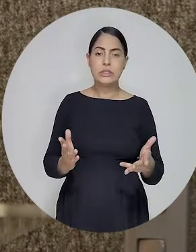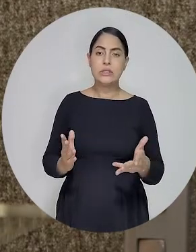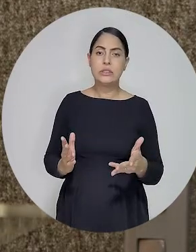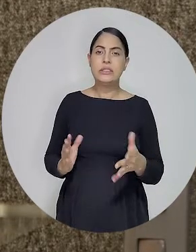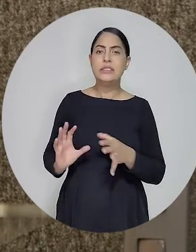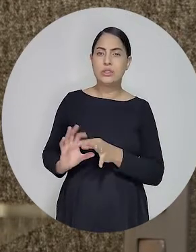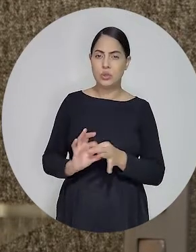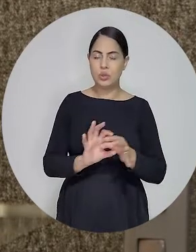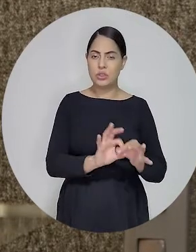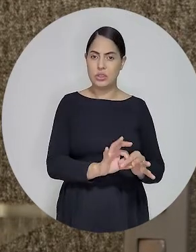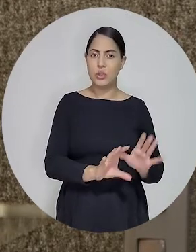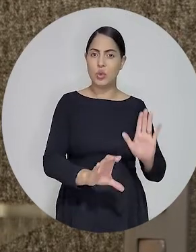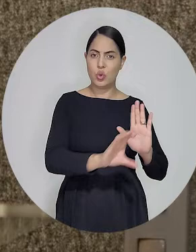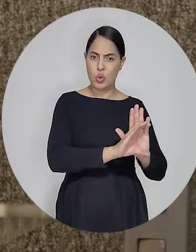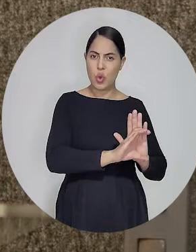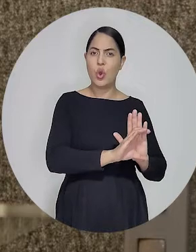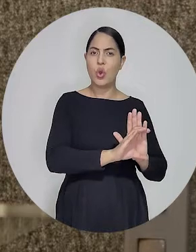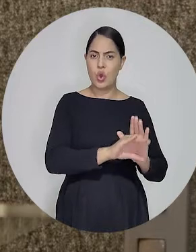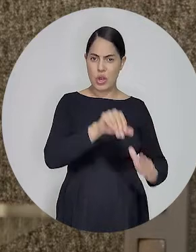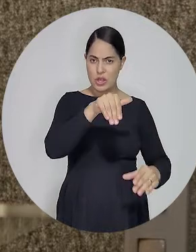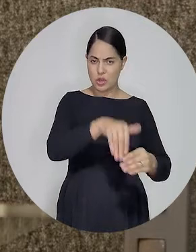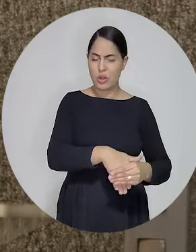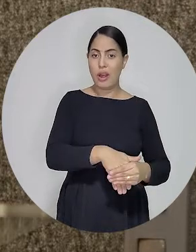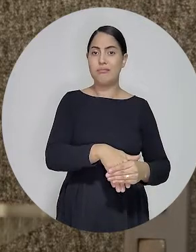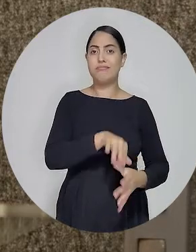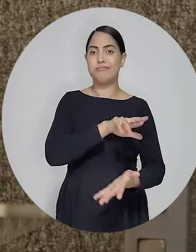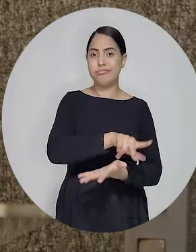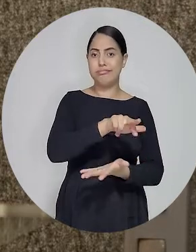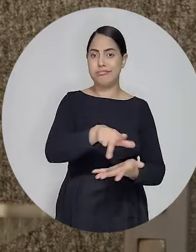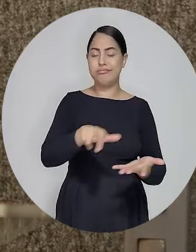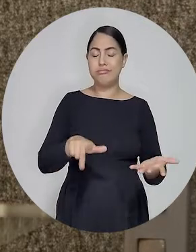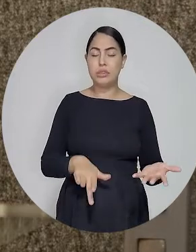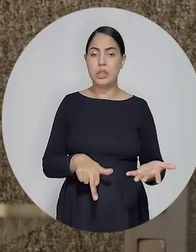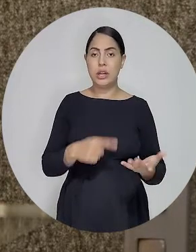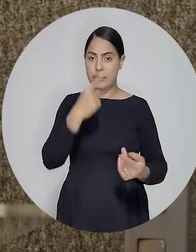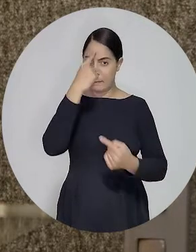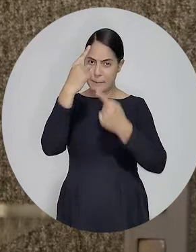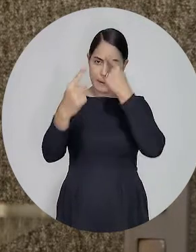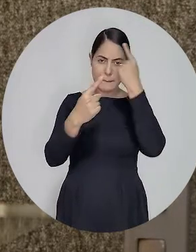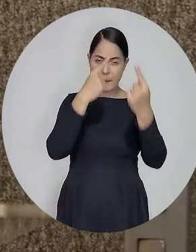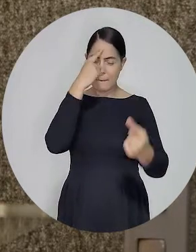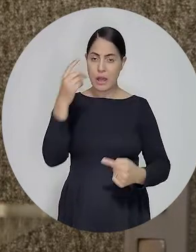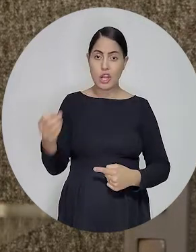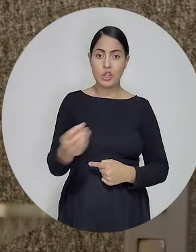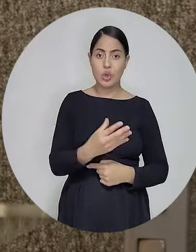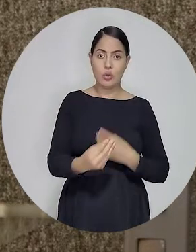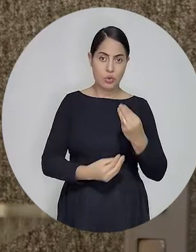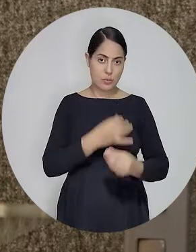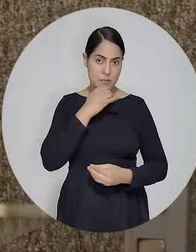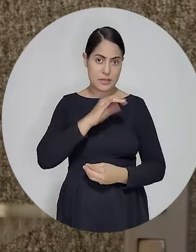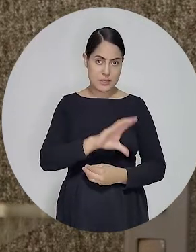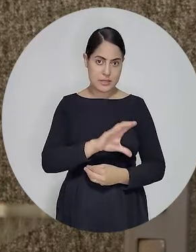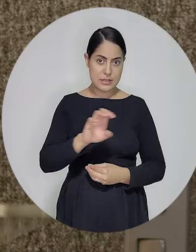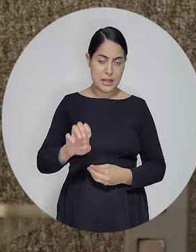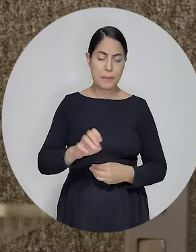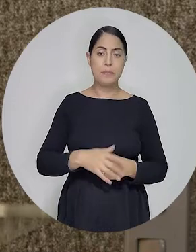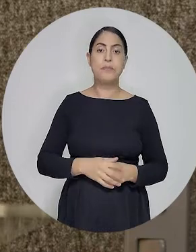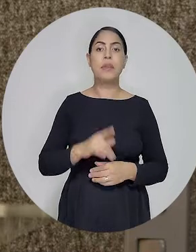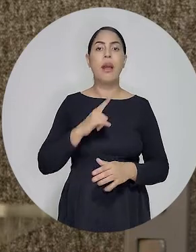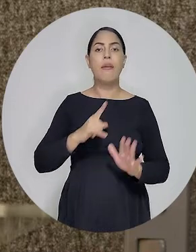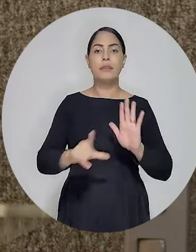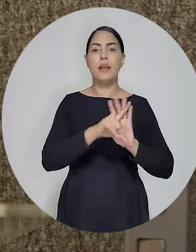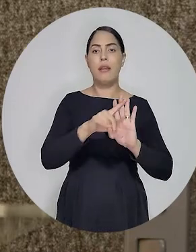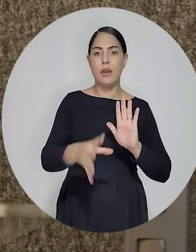E, tendo em vista a dificuldade de se ter um novo código, a legislação foi se reinventando